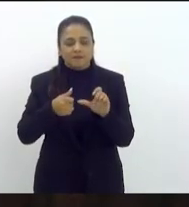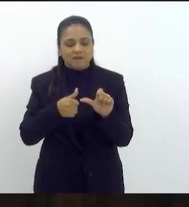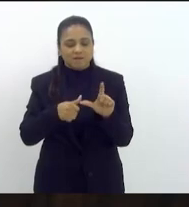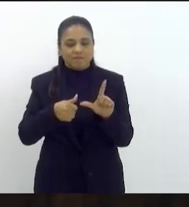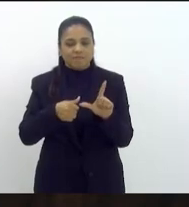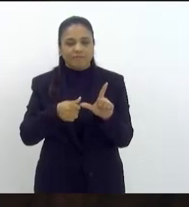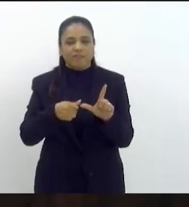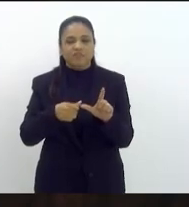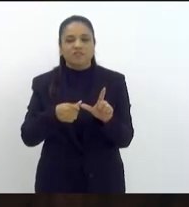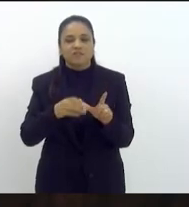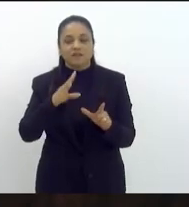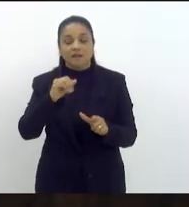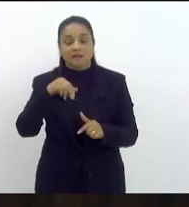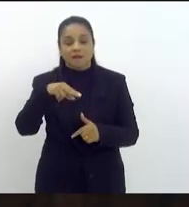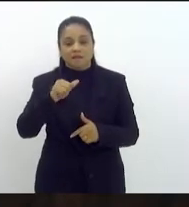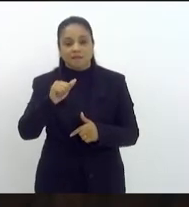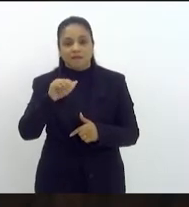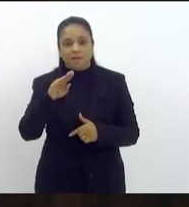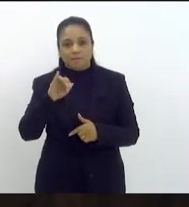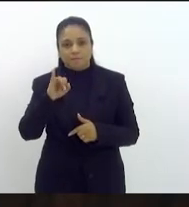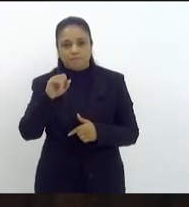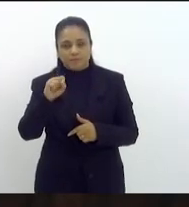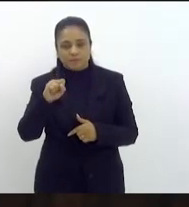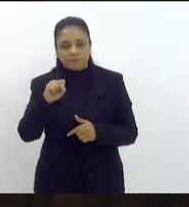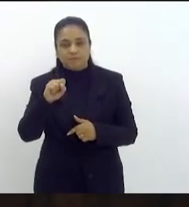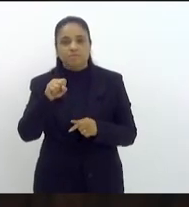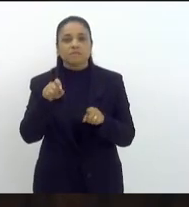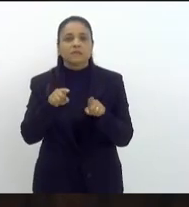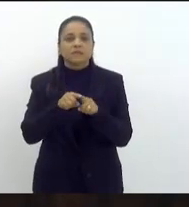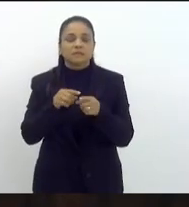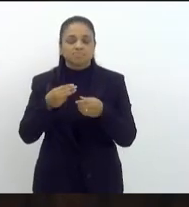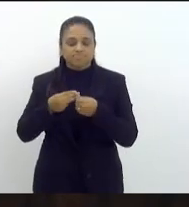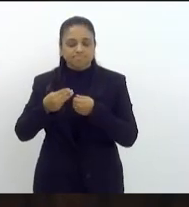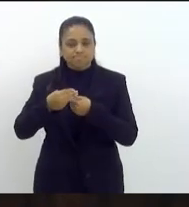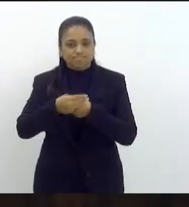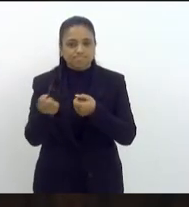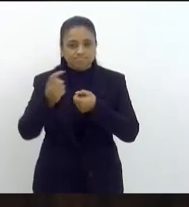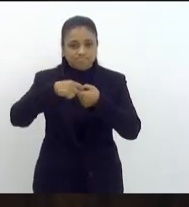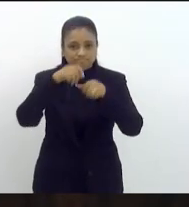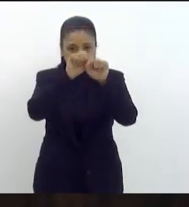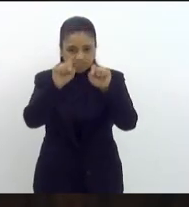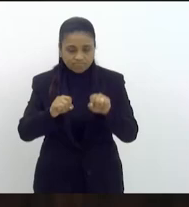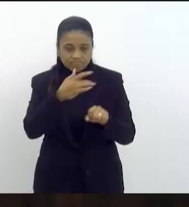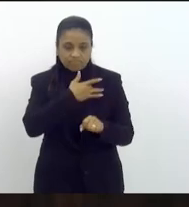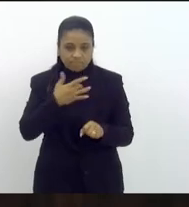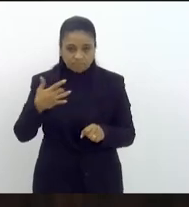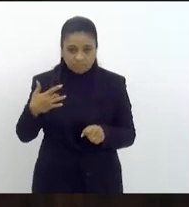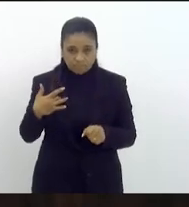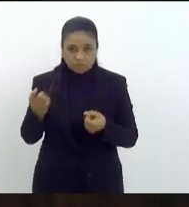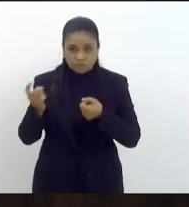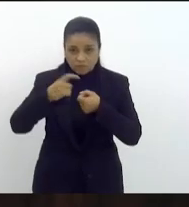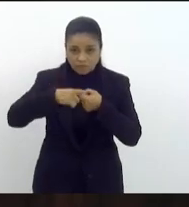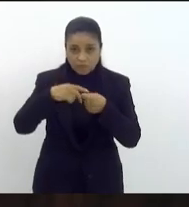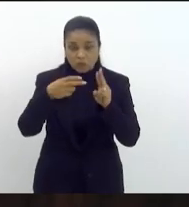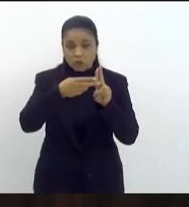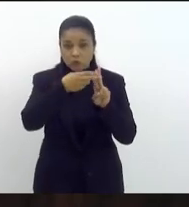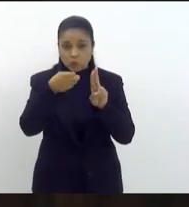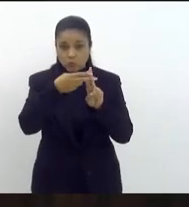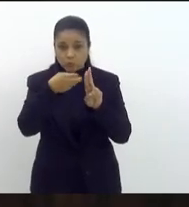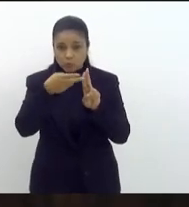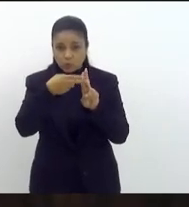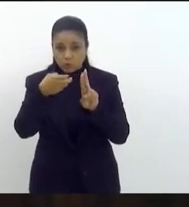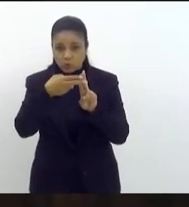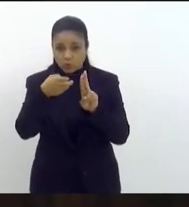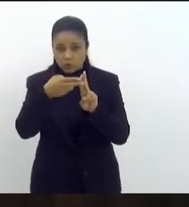em todas as unidades de saúde pública conveniadas ao sistema único de saúde SUS no Rio